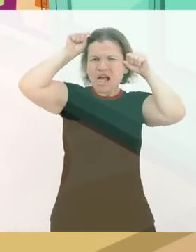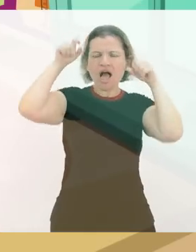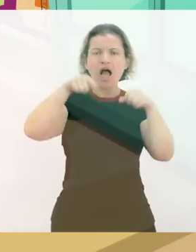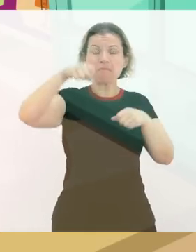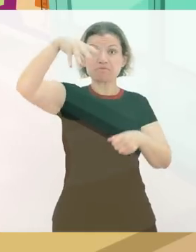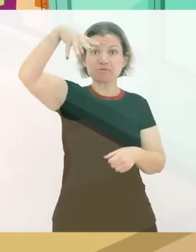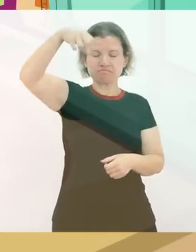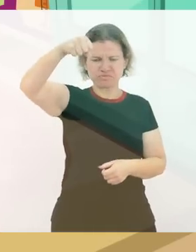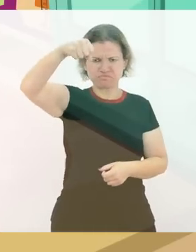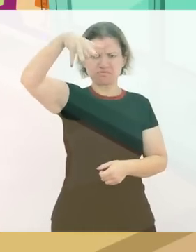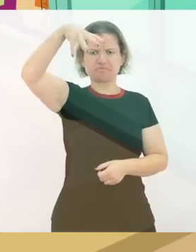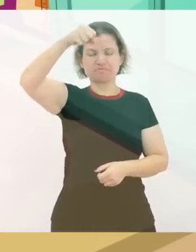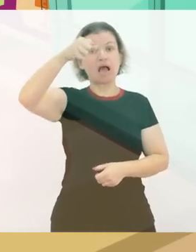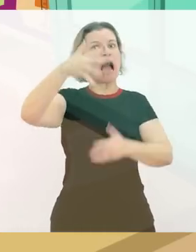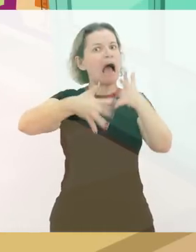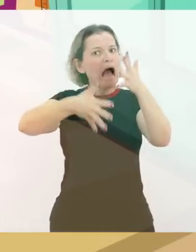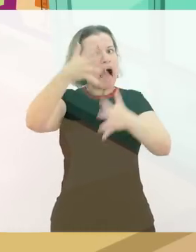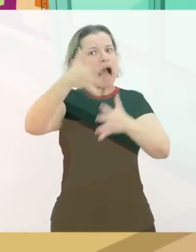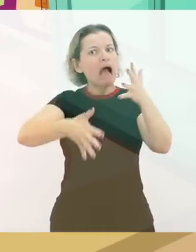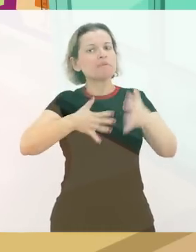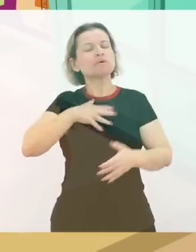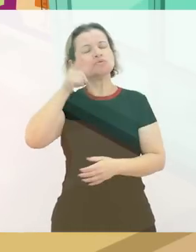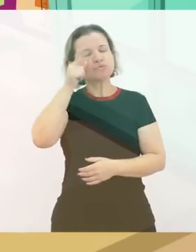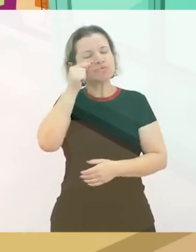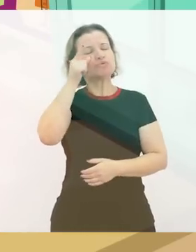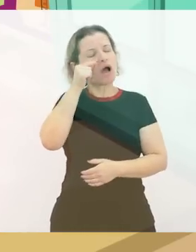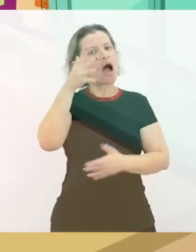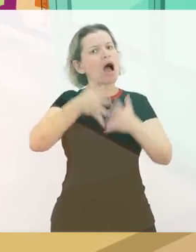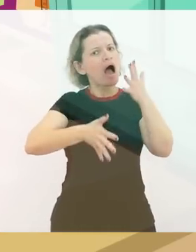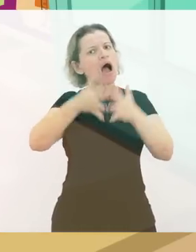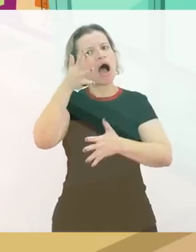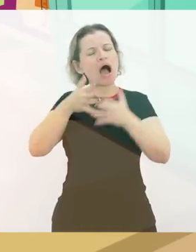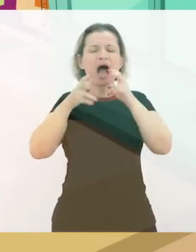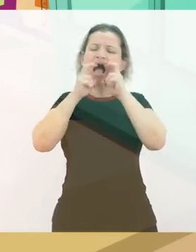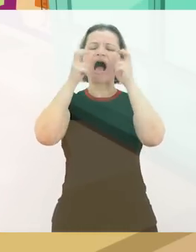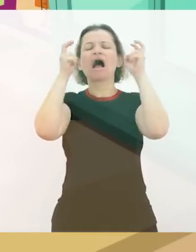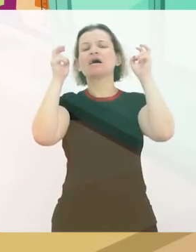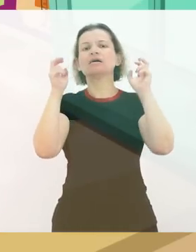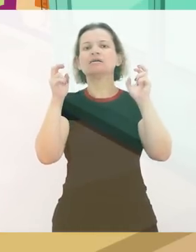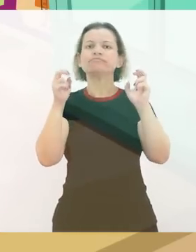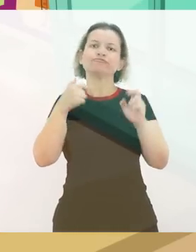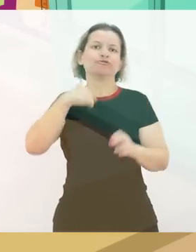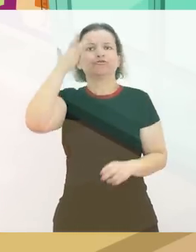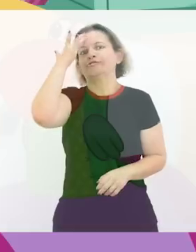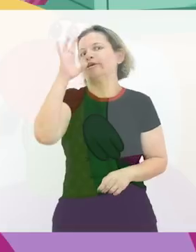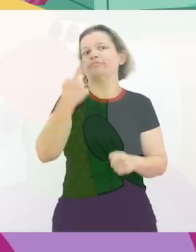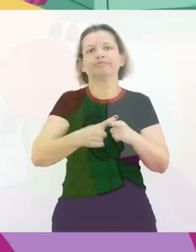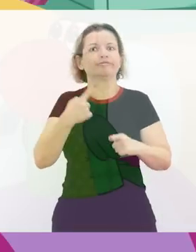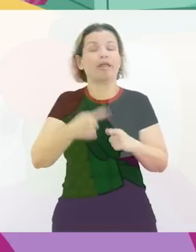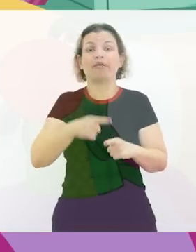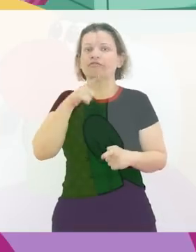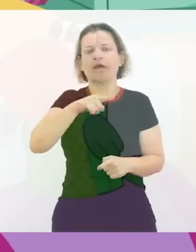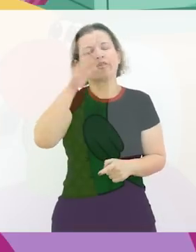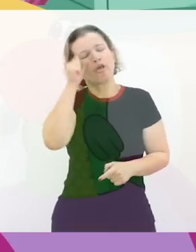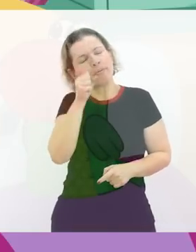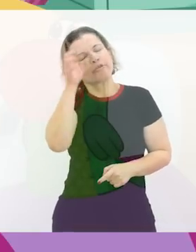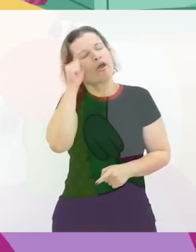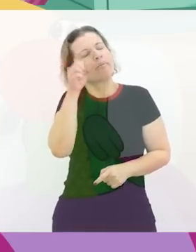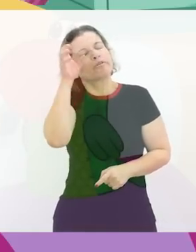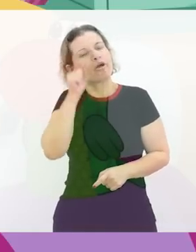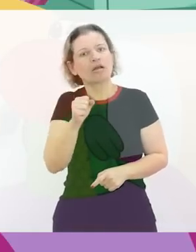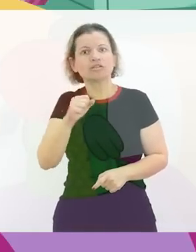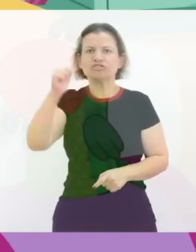Mika, esse pisca-pisca está atrapalhando o meu soninho. Não sei por quê. Você é